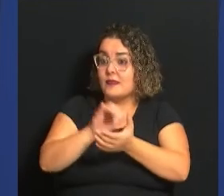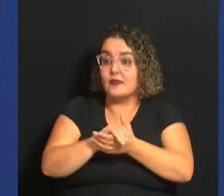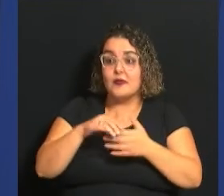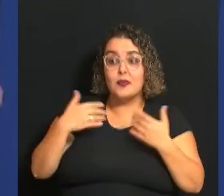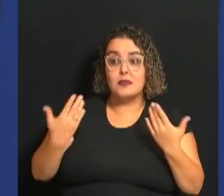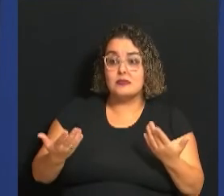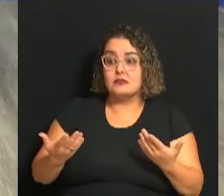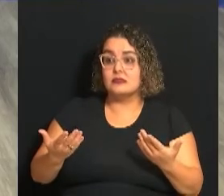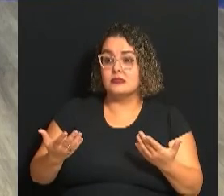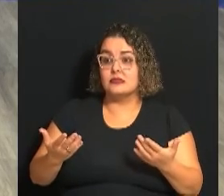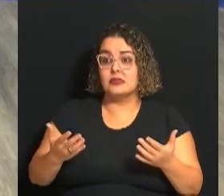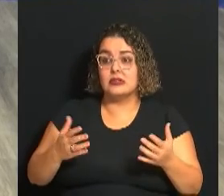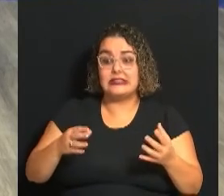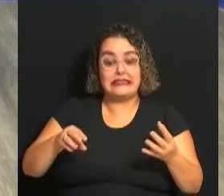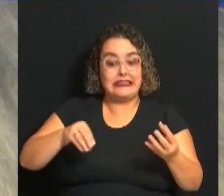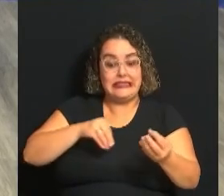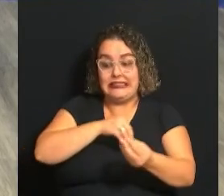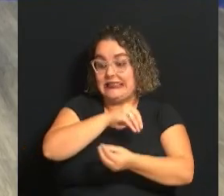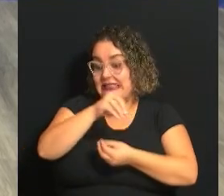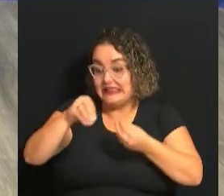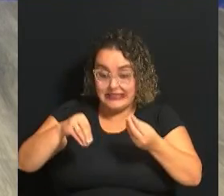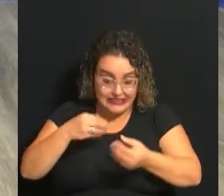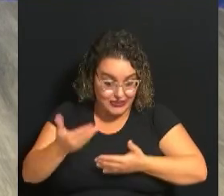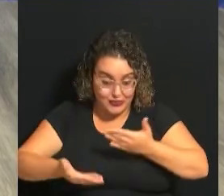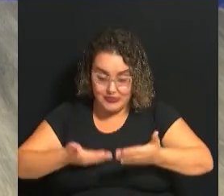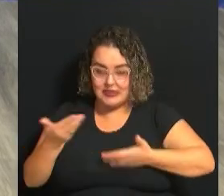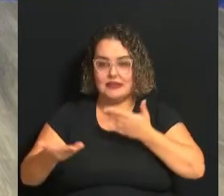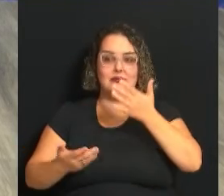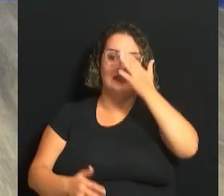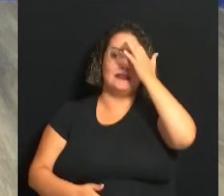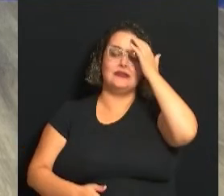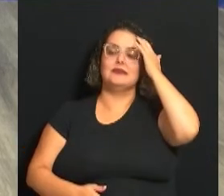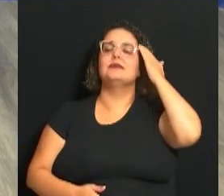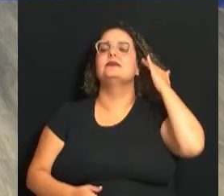no meio aí do tratamento.